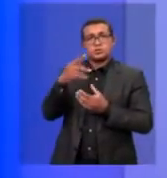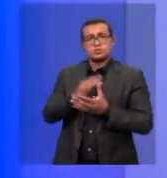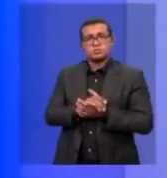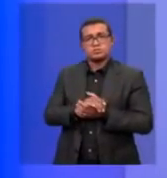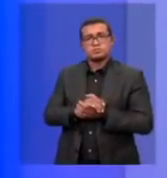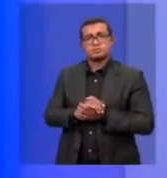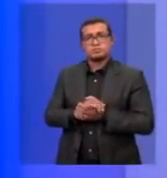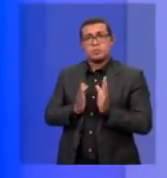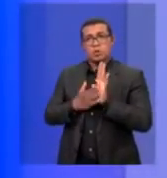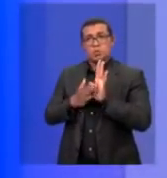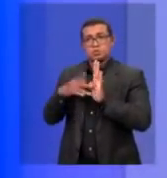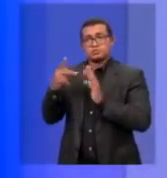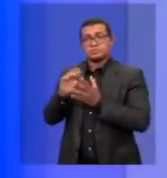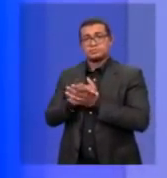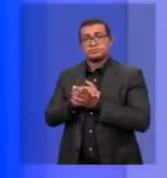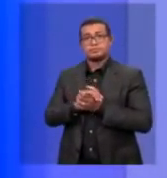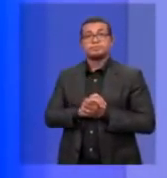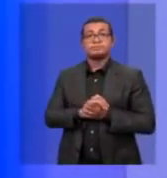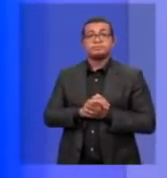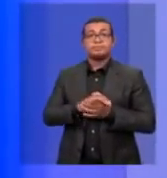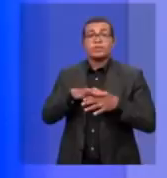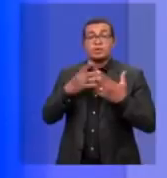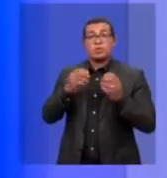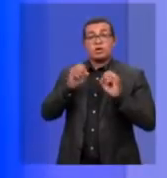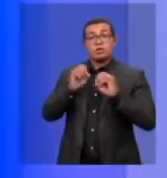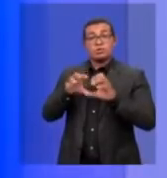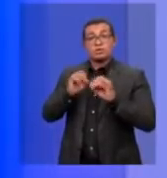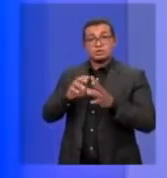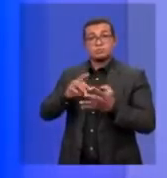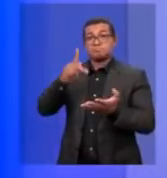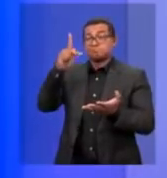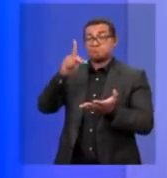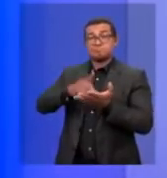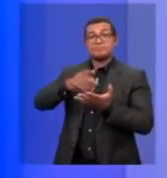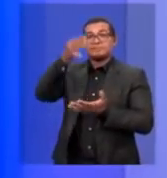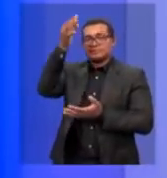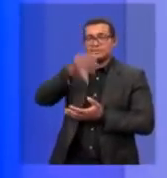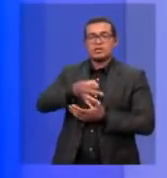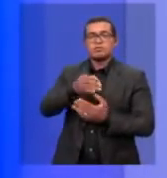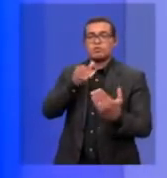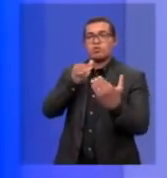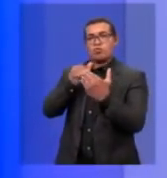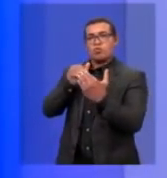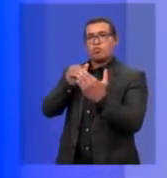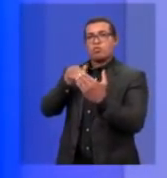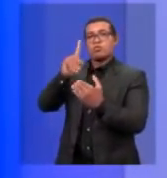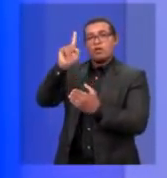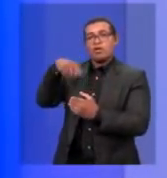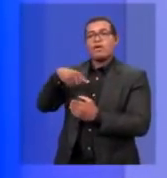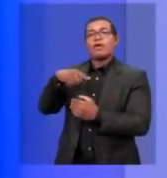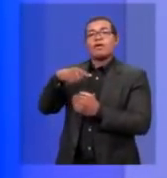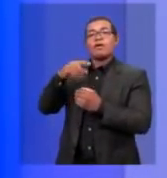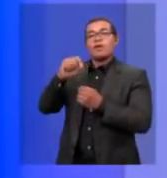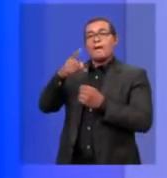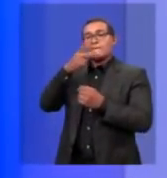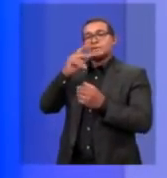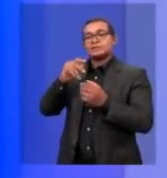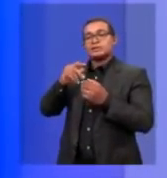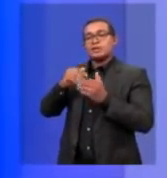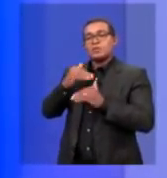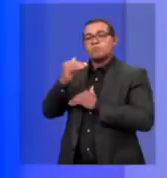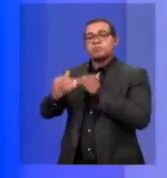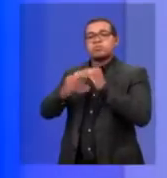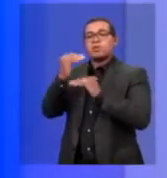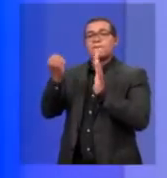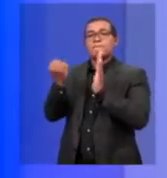educação efetivamente é a chave do desenvolvimento muito bem é o que